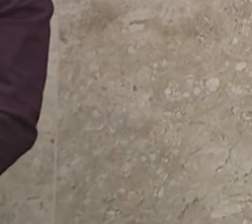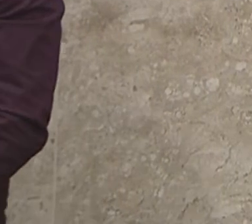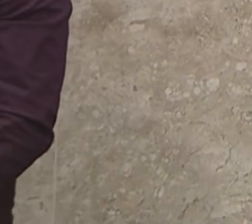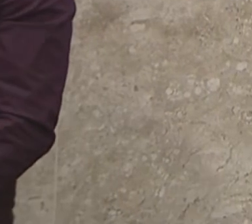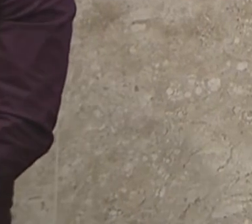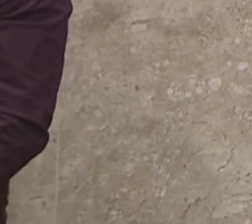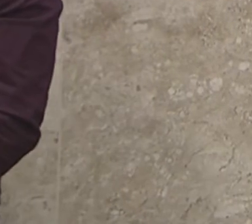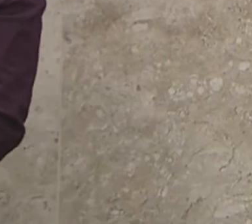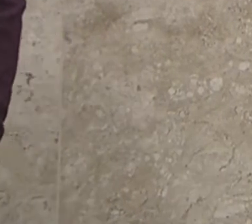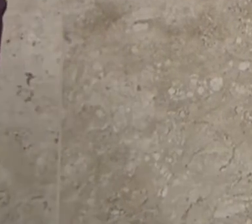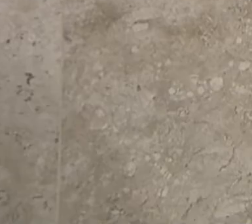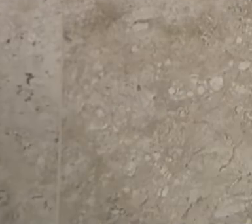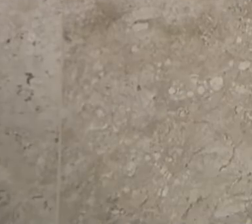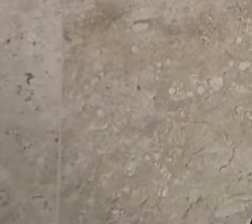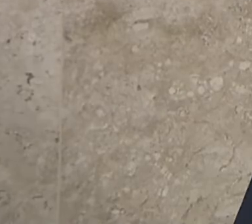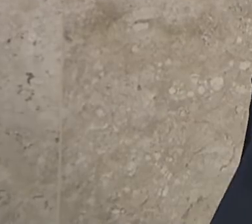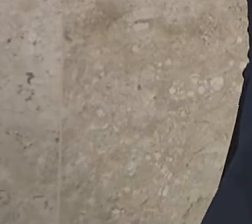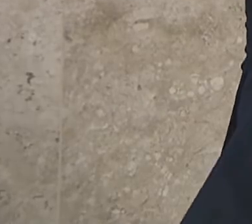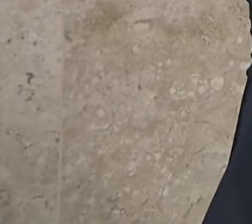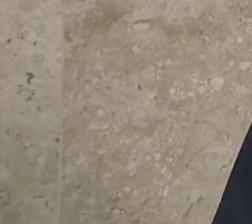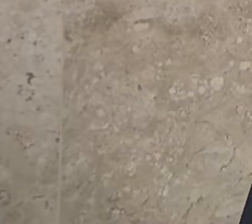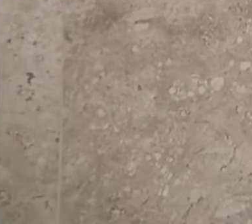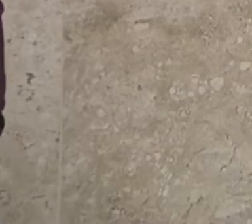Rosa Maria Stigmeier.